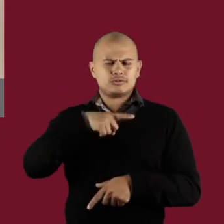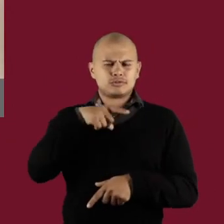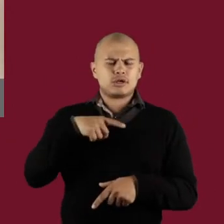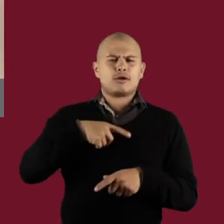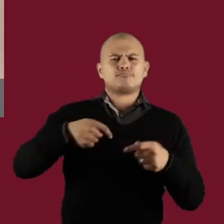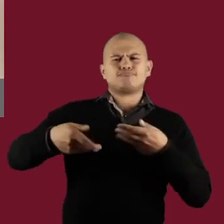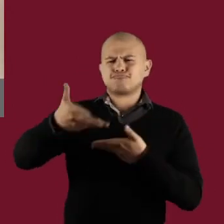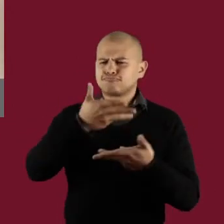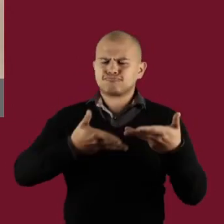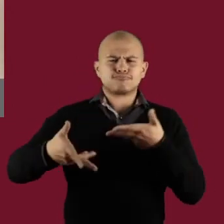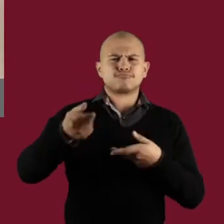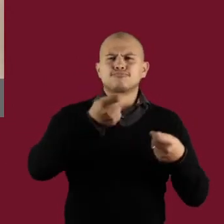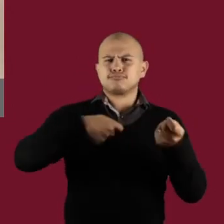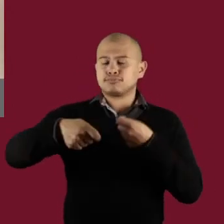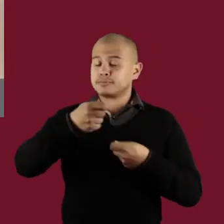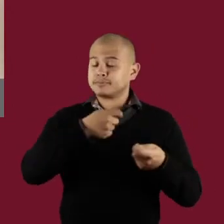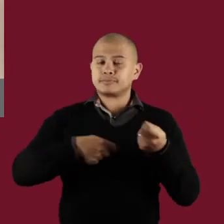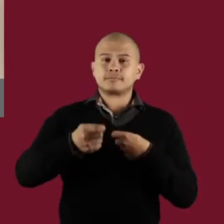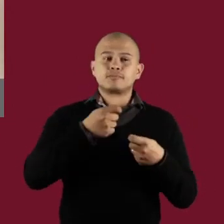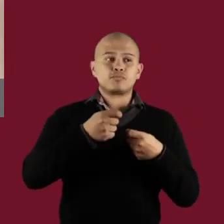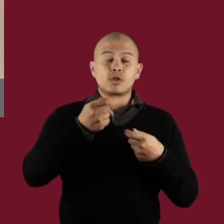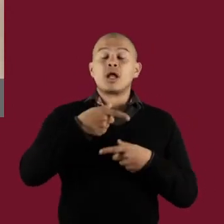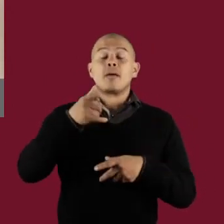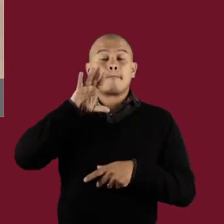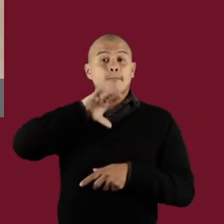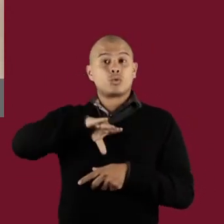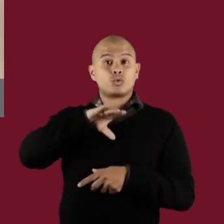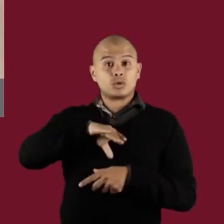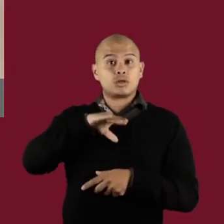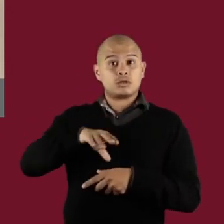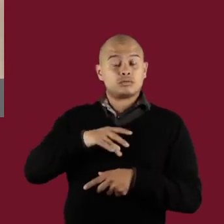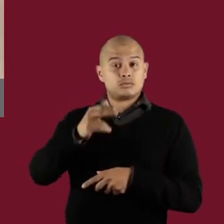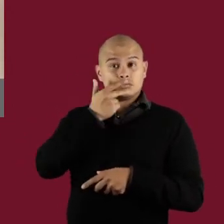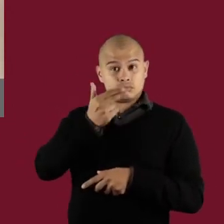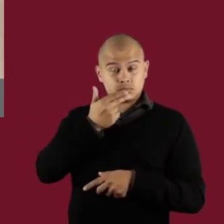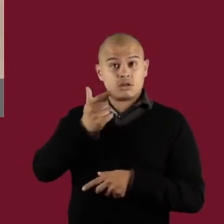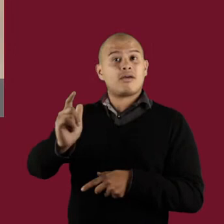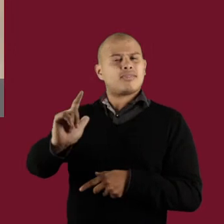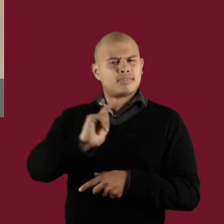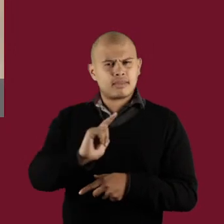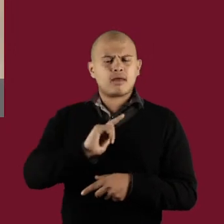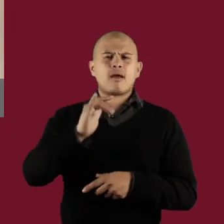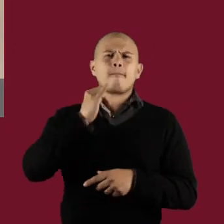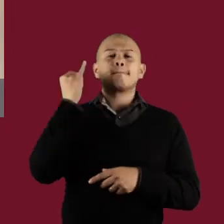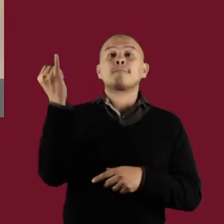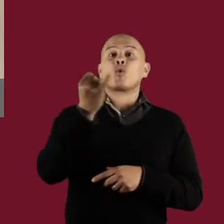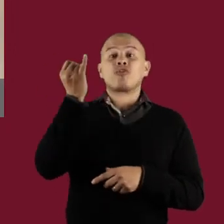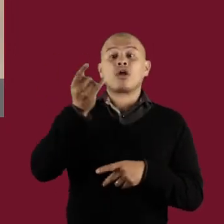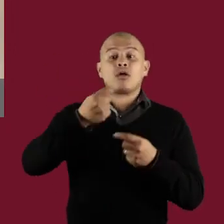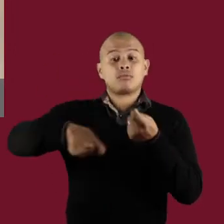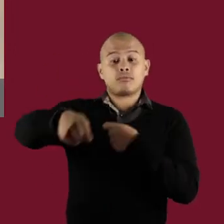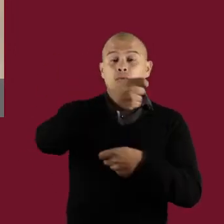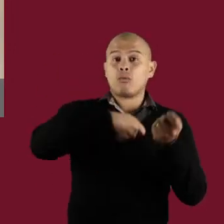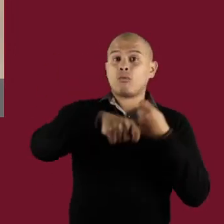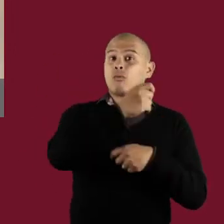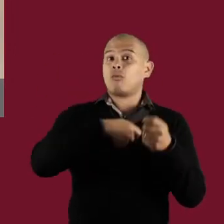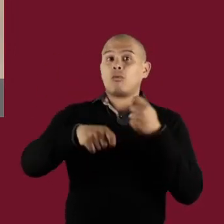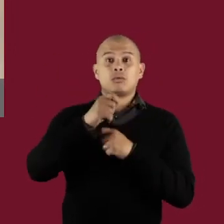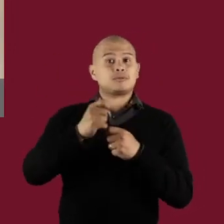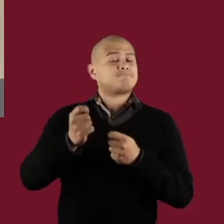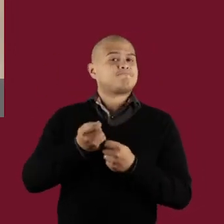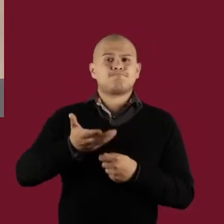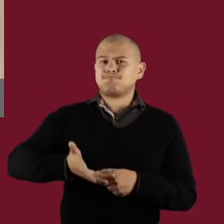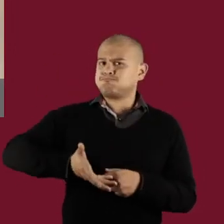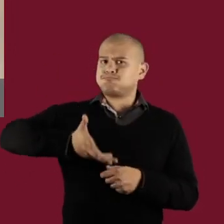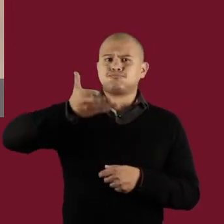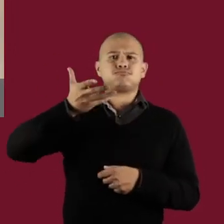outro aspecto, né? A língua portuguesa também, também não, ela tem uma relevância econômica também muito grande, né? Ela